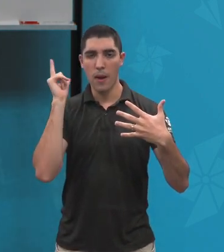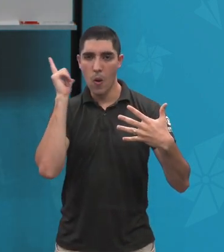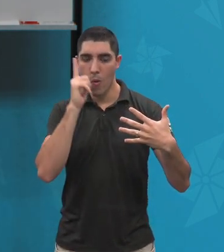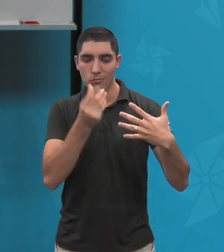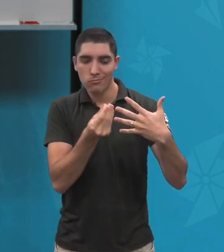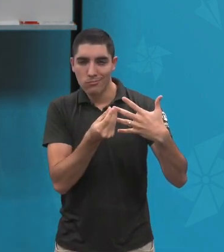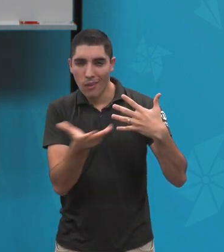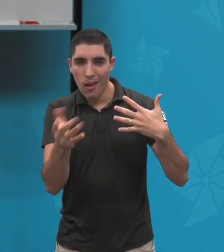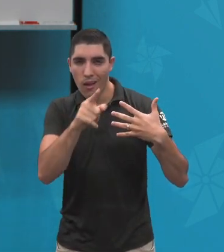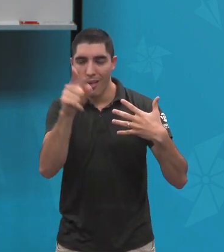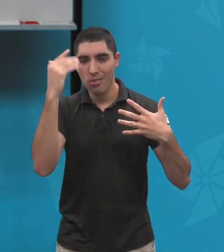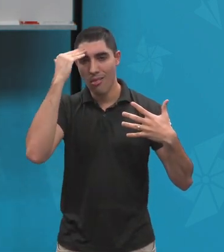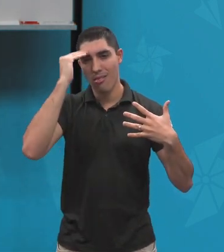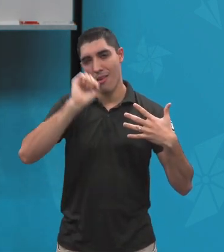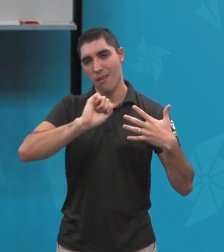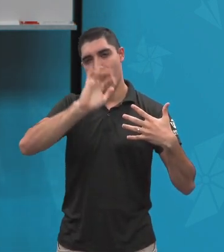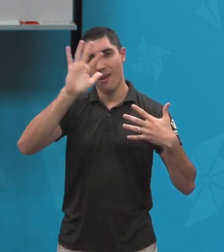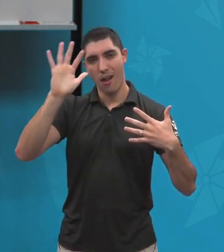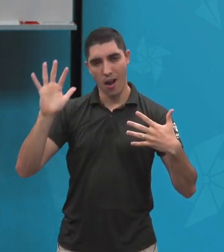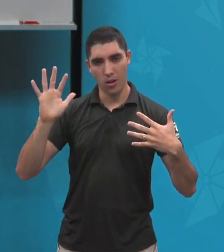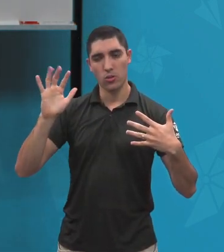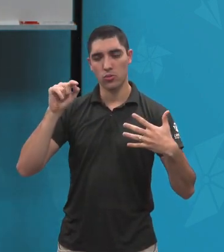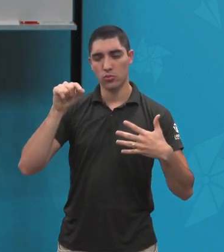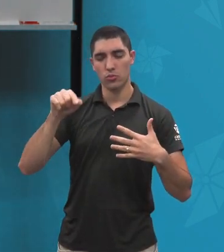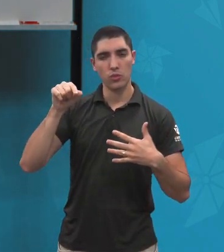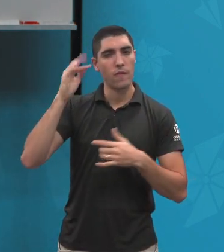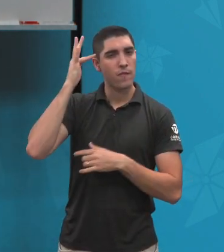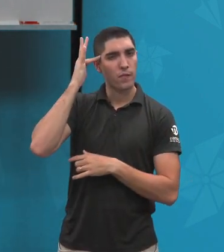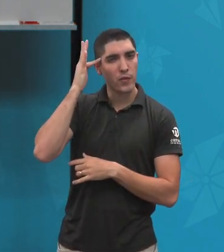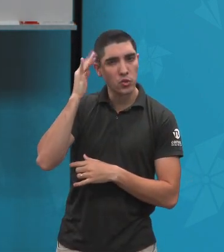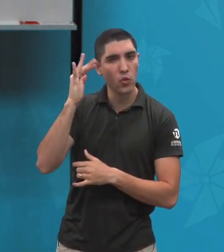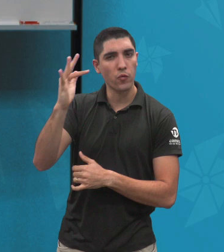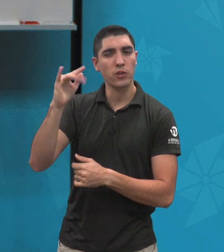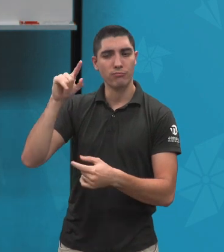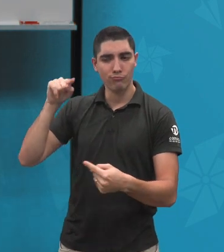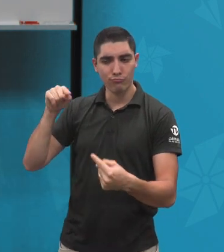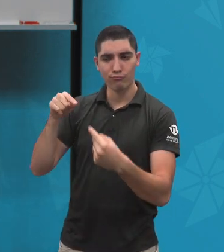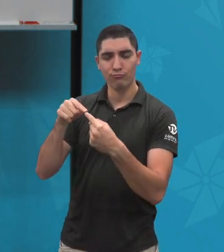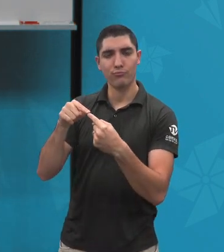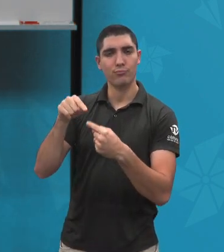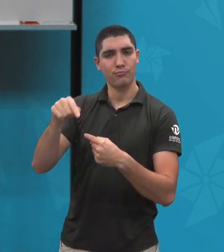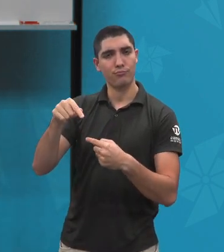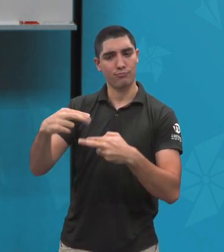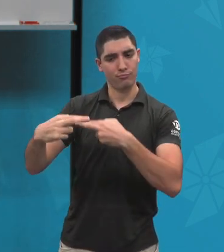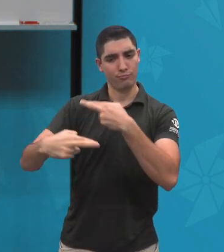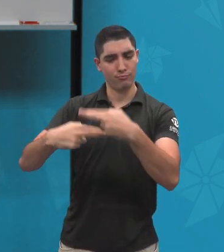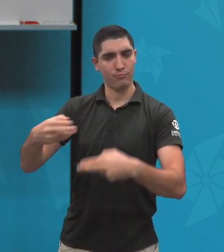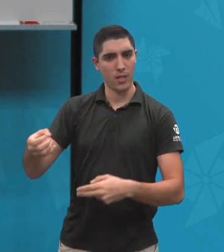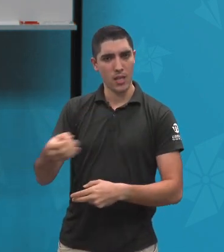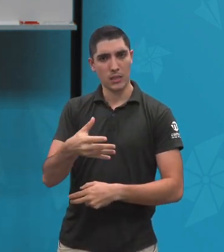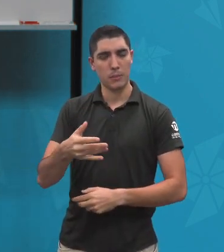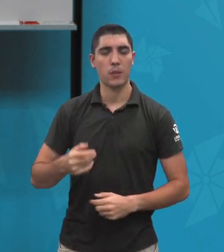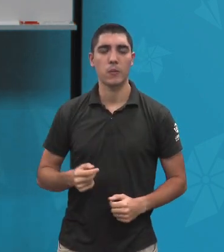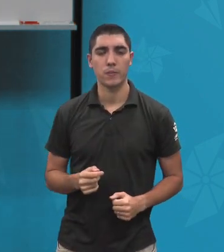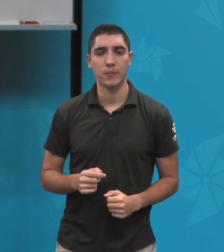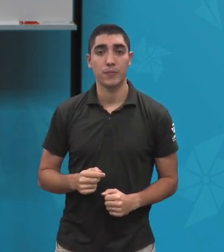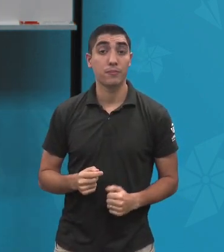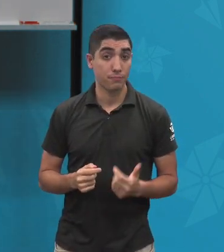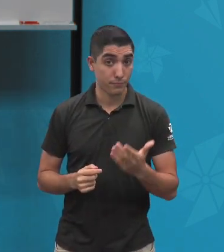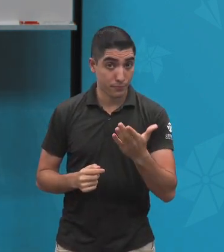entender algumas peculiaridades dos trabalhos filosóficos que vão ser escritos nesse momento da